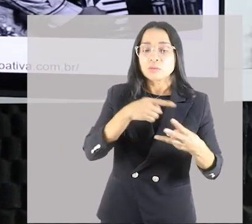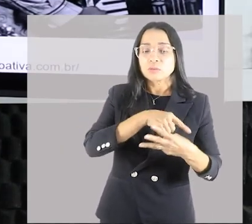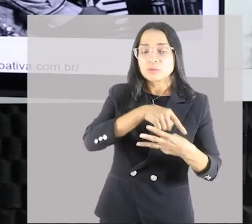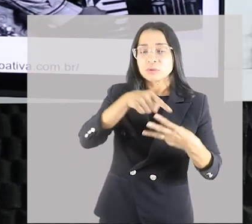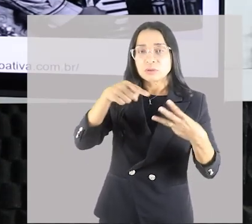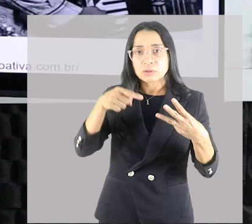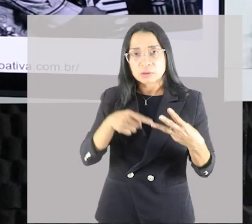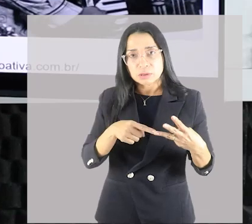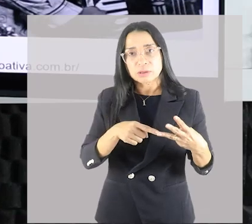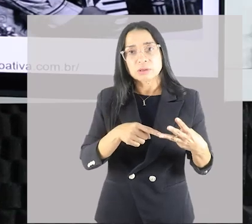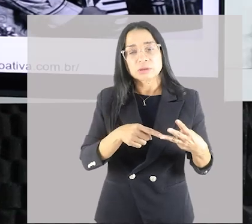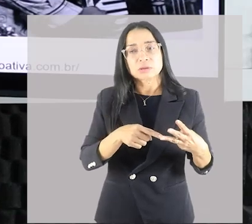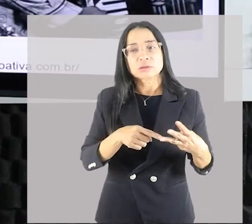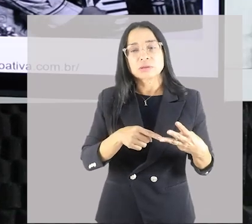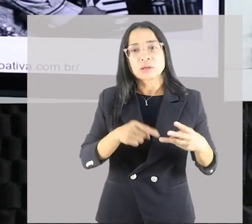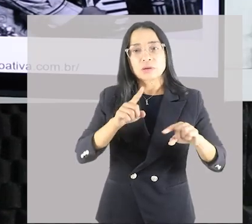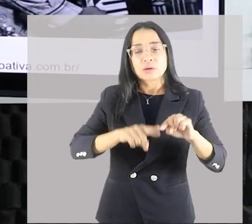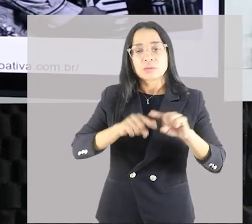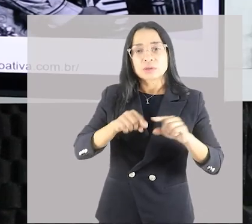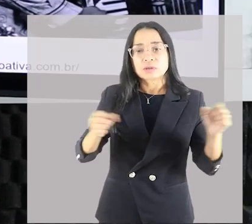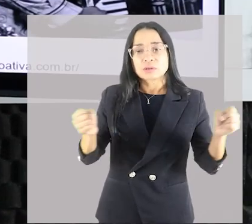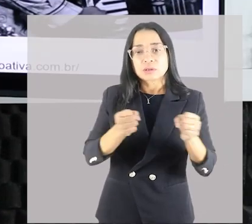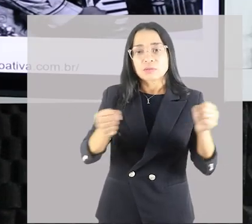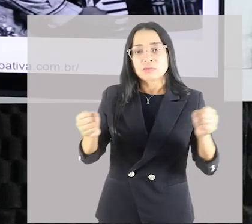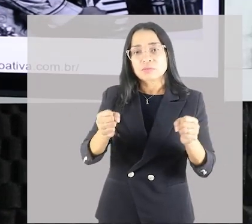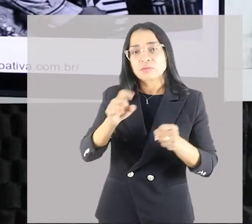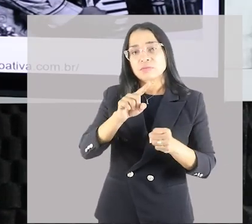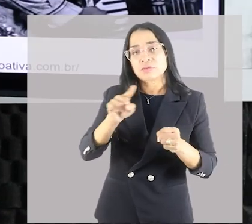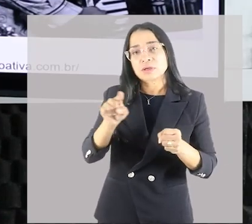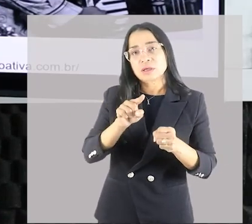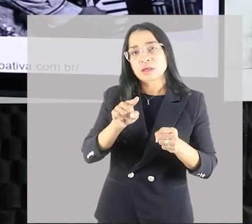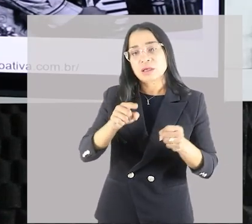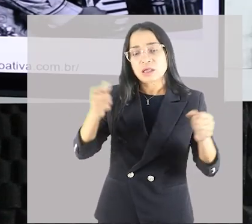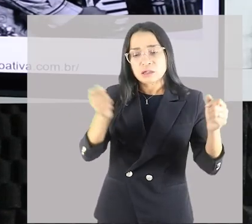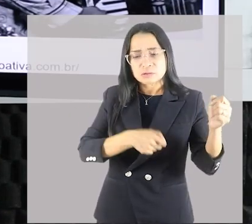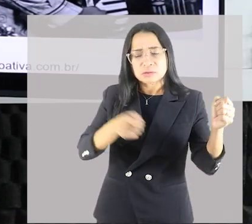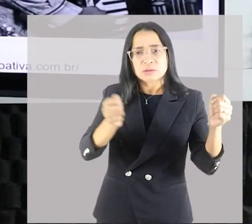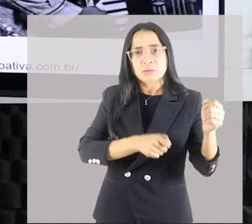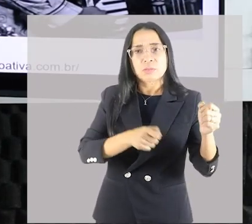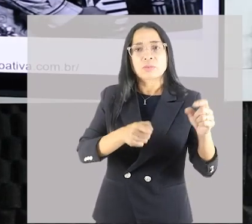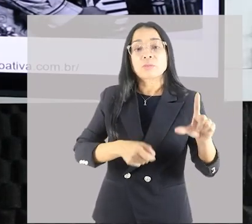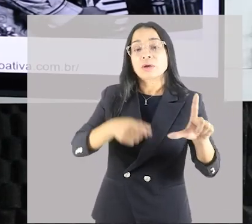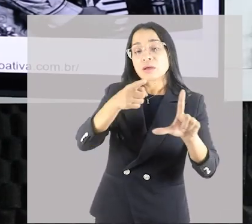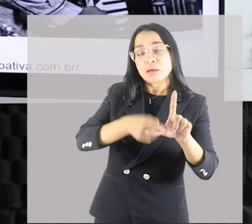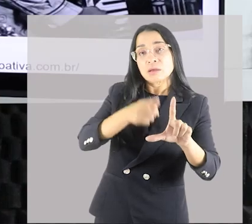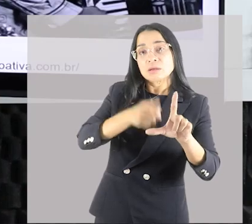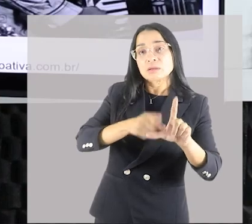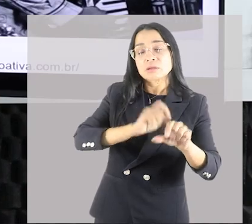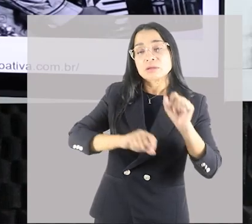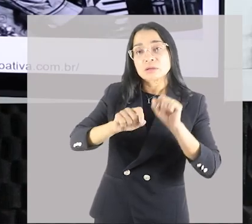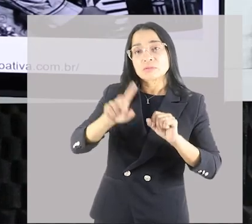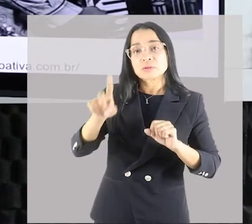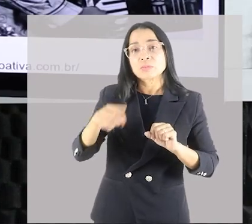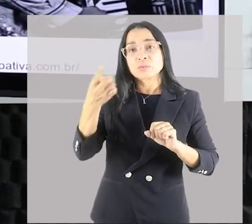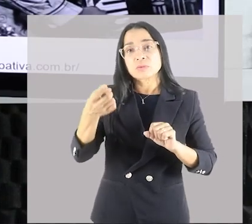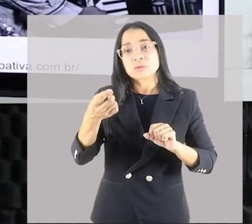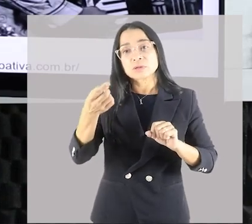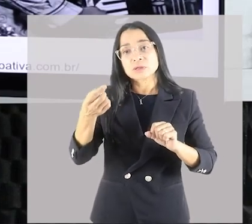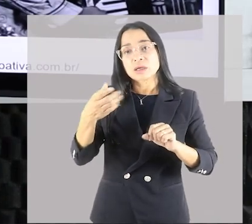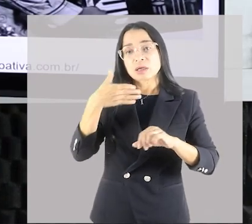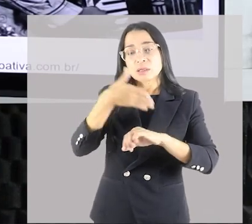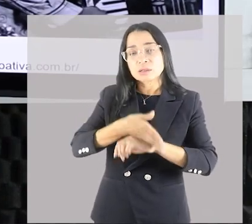instrumentos, sanfona, zabumba e triângulo, depois passou a ter a presença do baixo, da